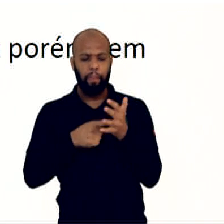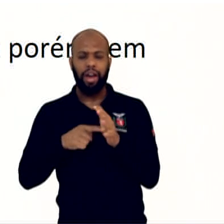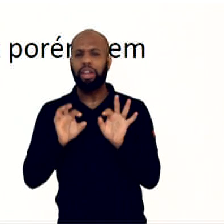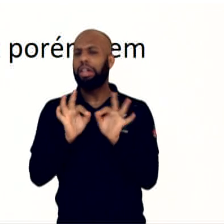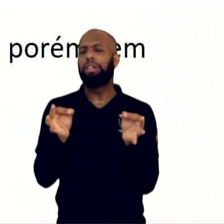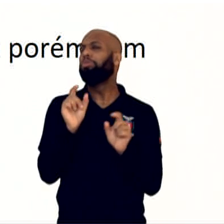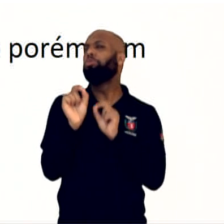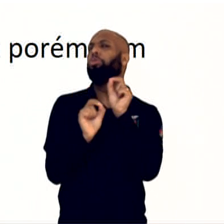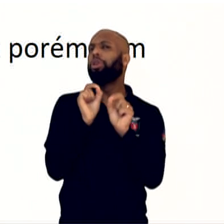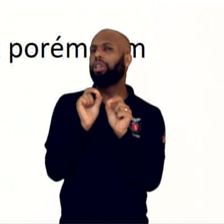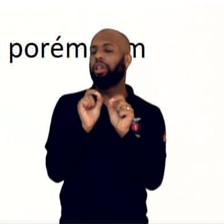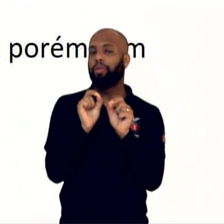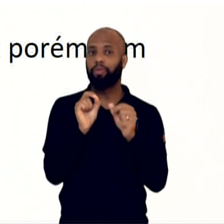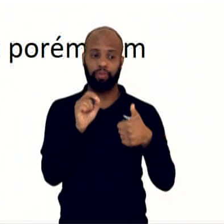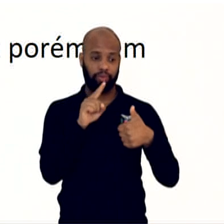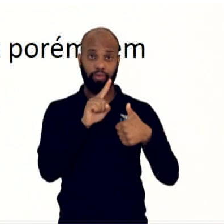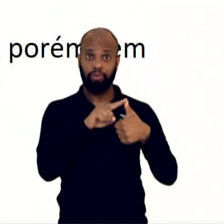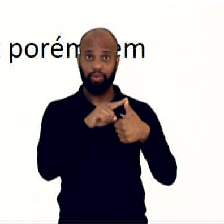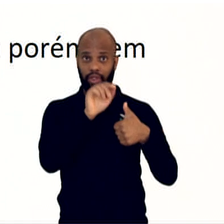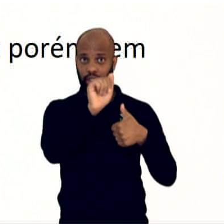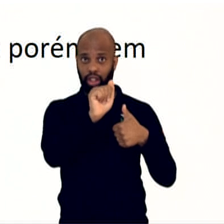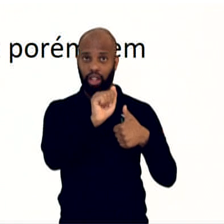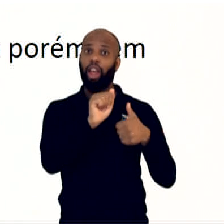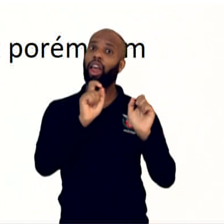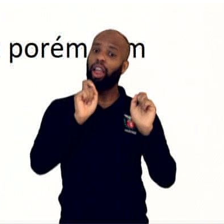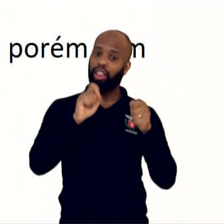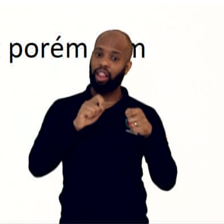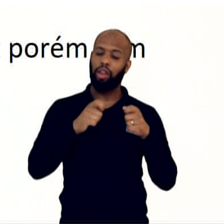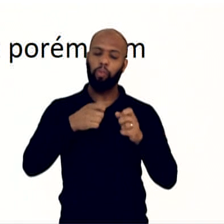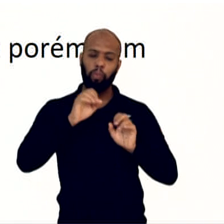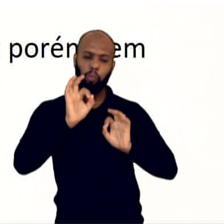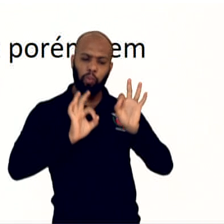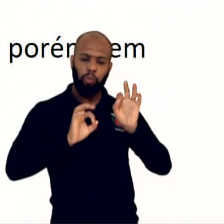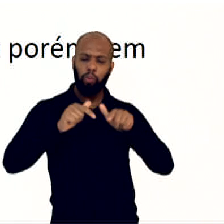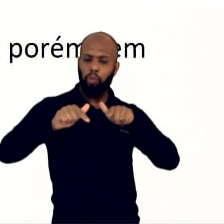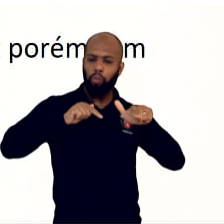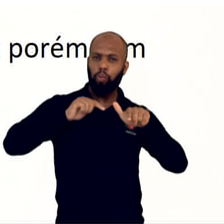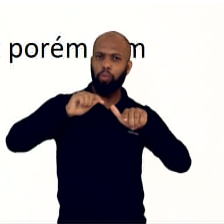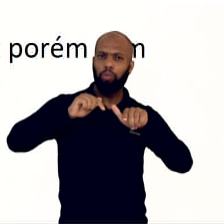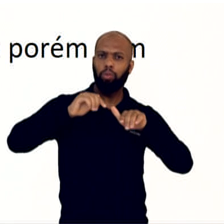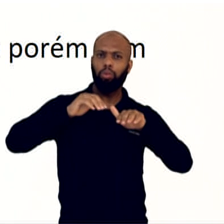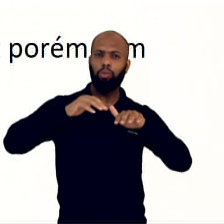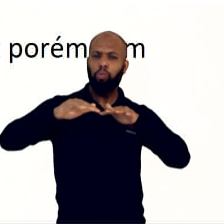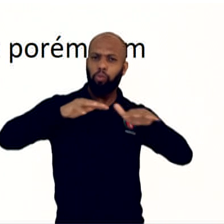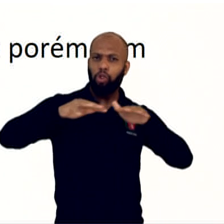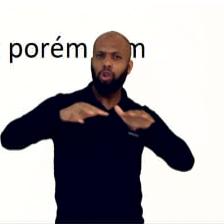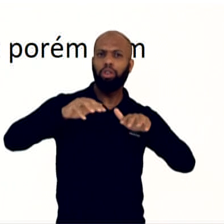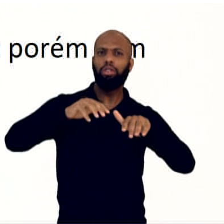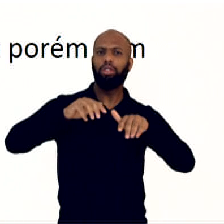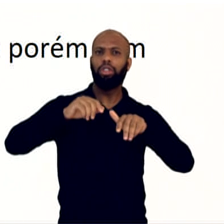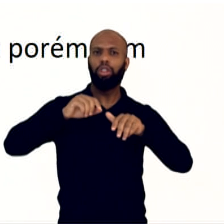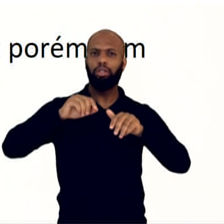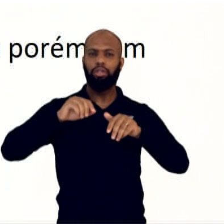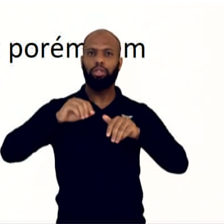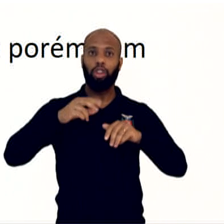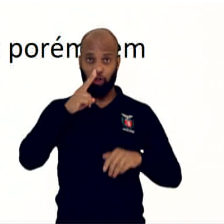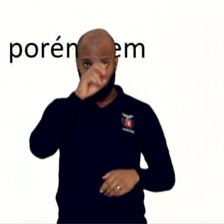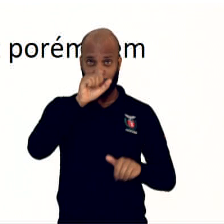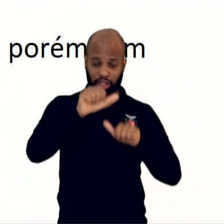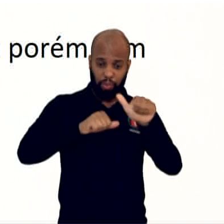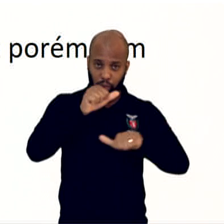simples são, letra A, dispositivos capazes de mudar forças e alterar o sentido e direção? Letra